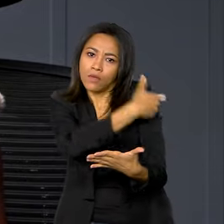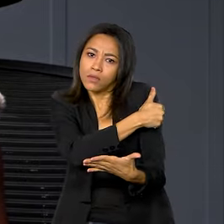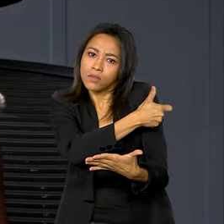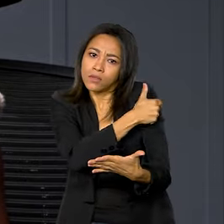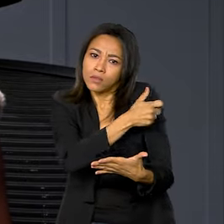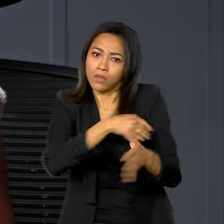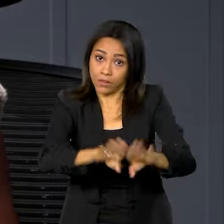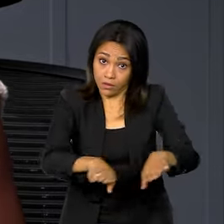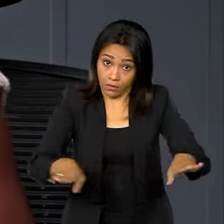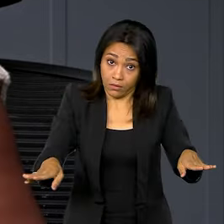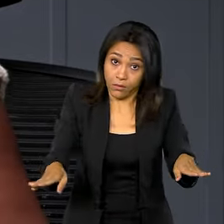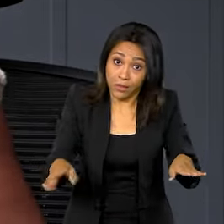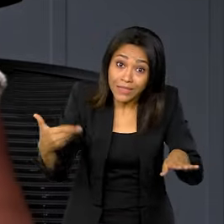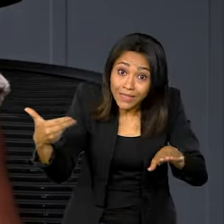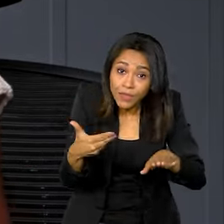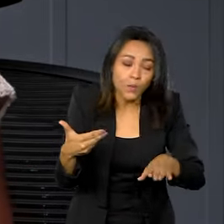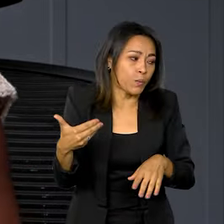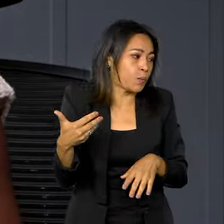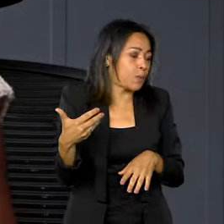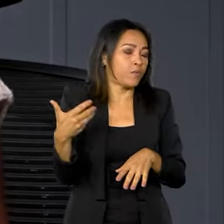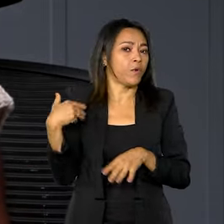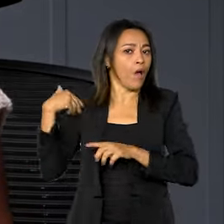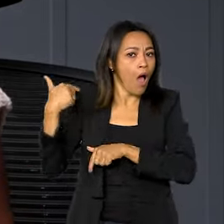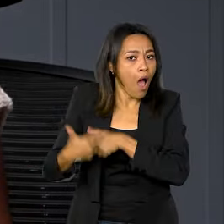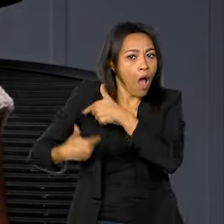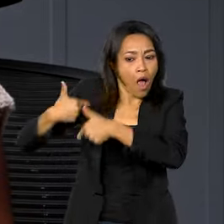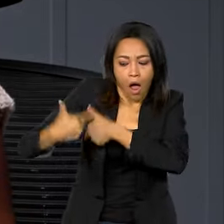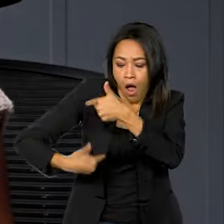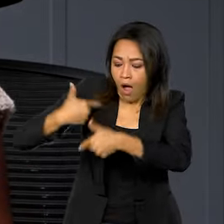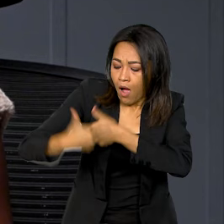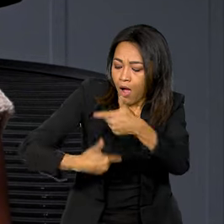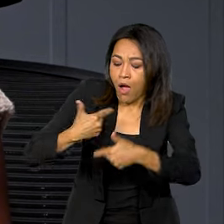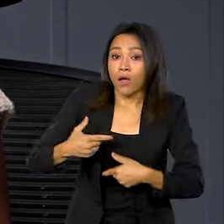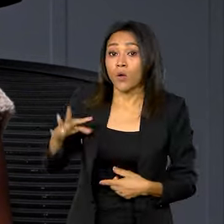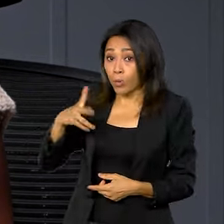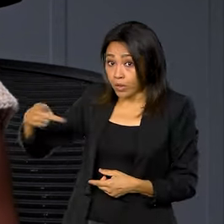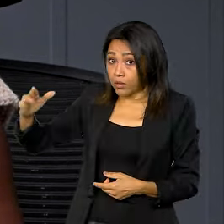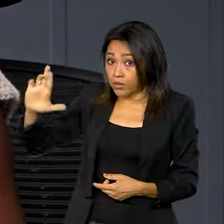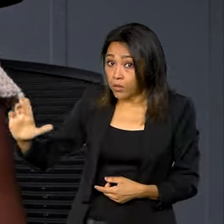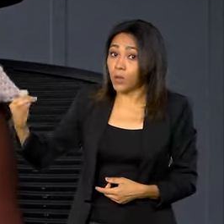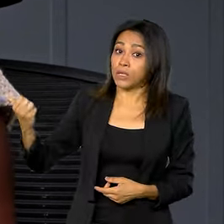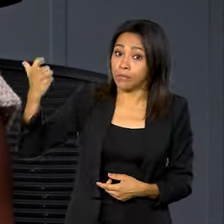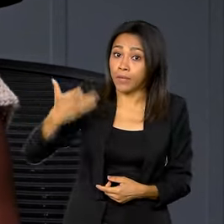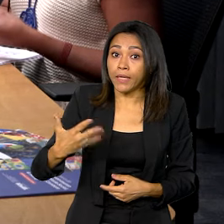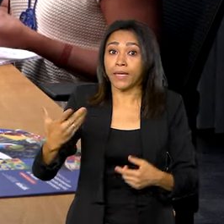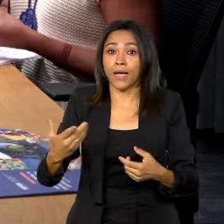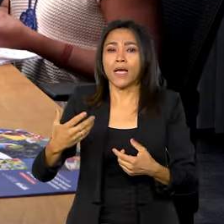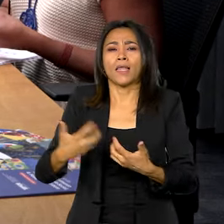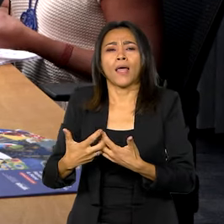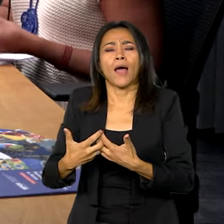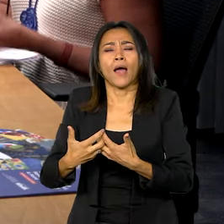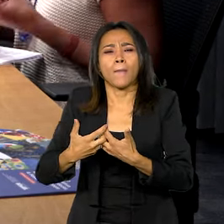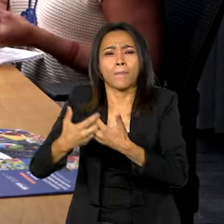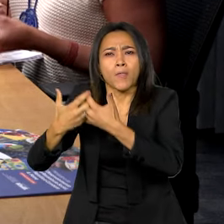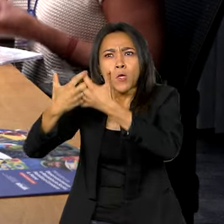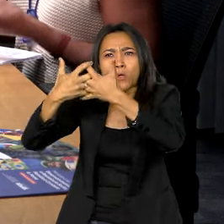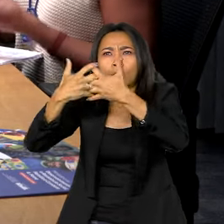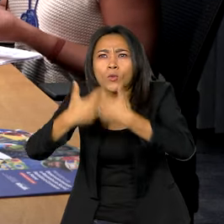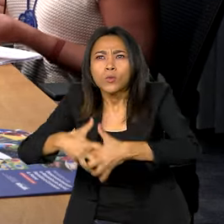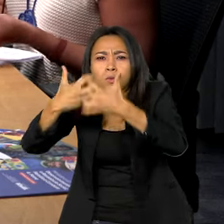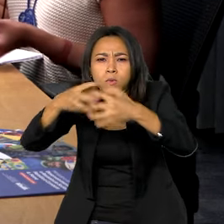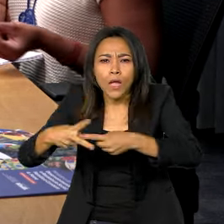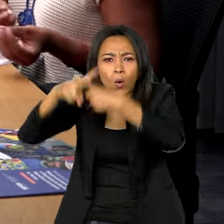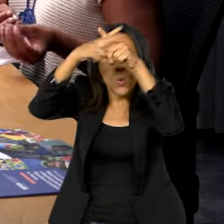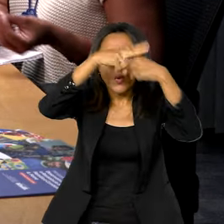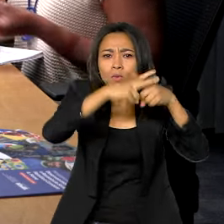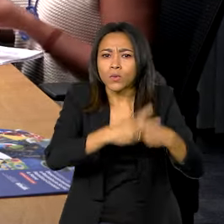principalmente das nossas crianças e isso foi uma construção quando o presidente fala muito da na reconstrução do país é exatamente